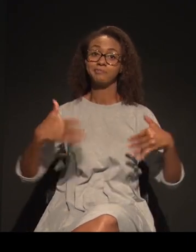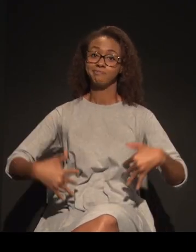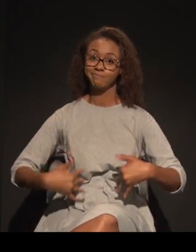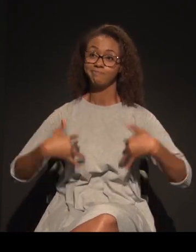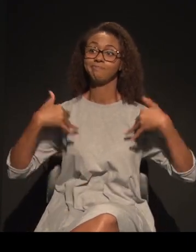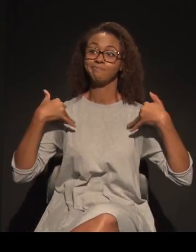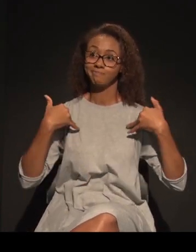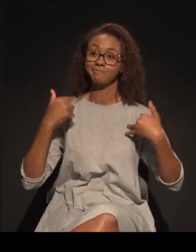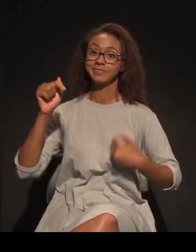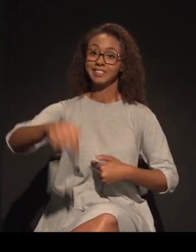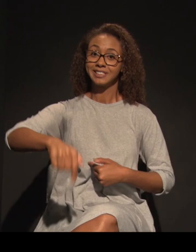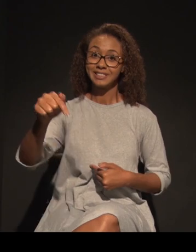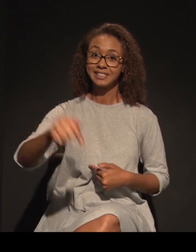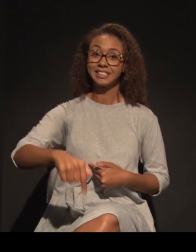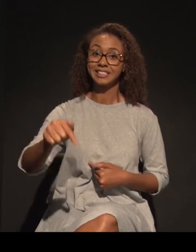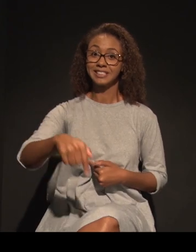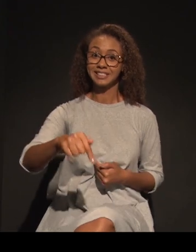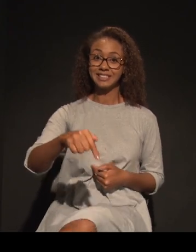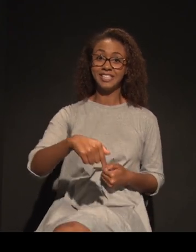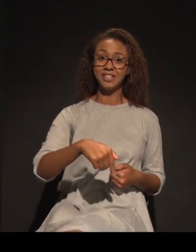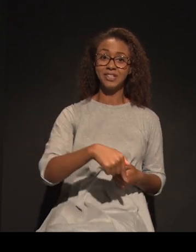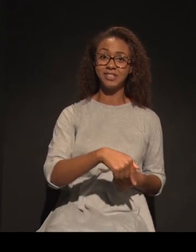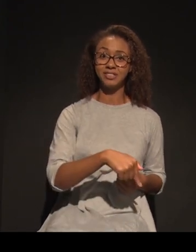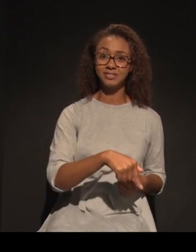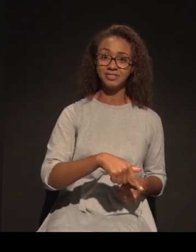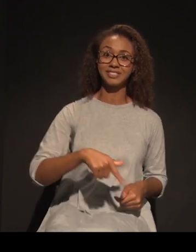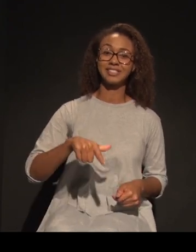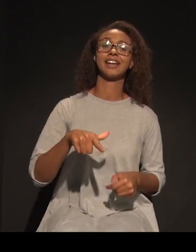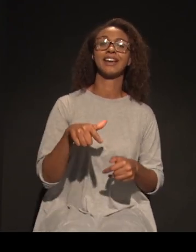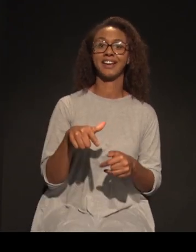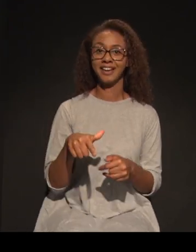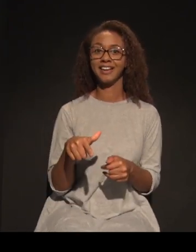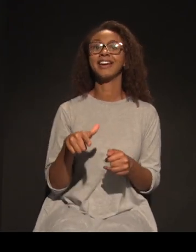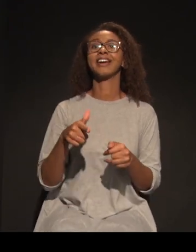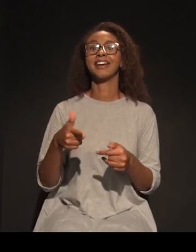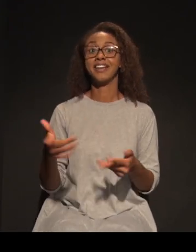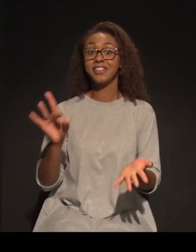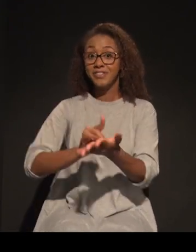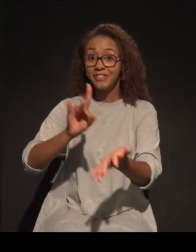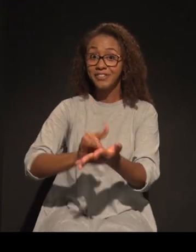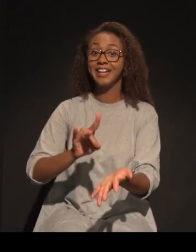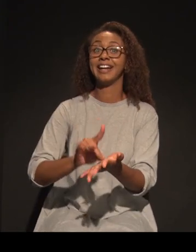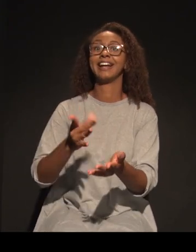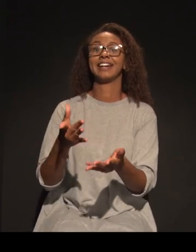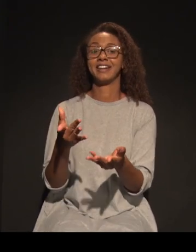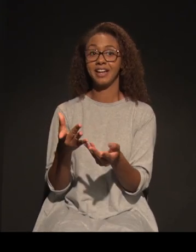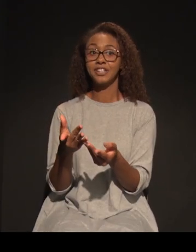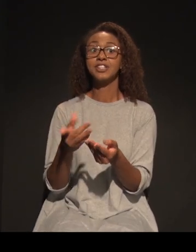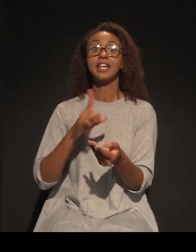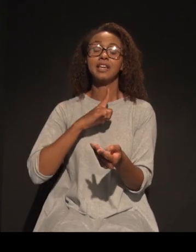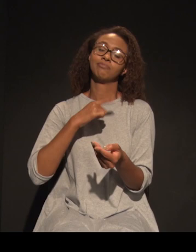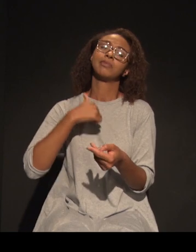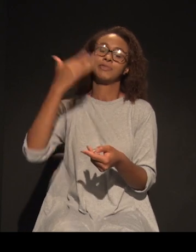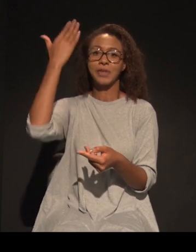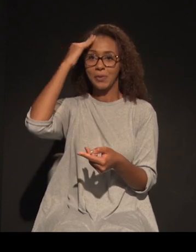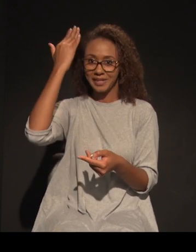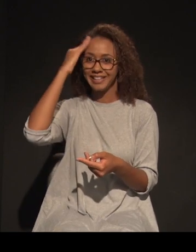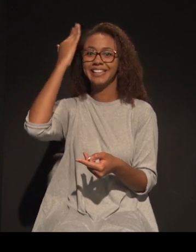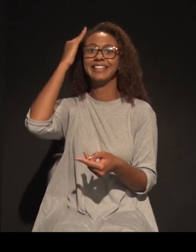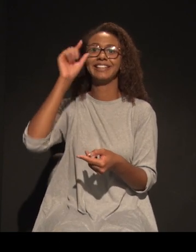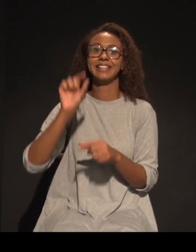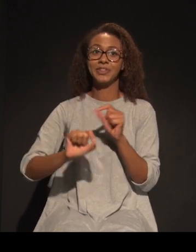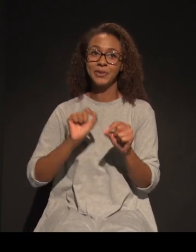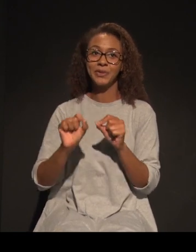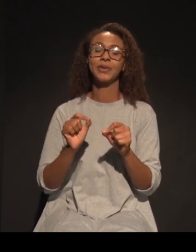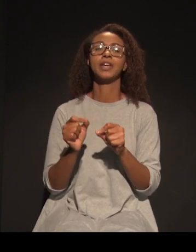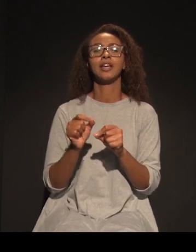nessa quarta edição porque nós é eu entendo que isso aqui seja aquilo que costumo chamar